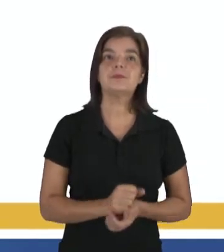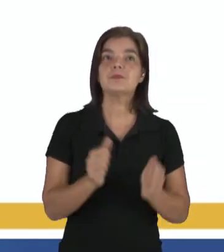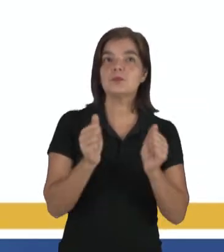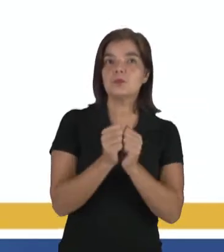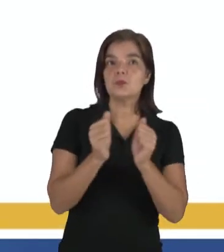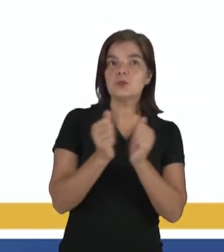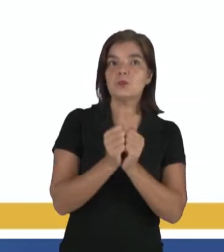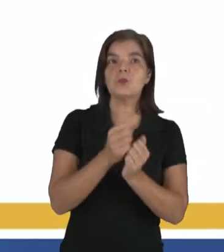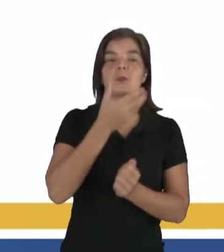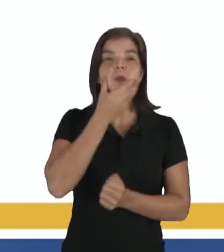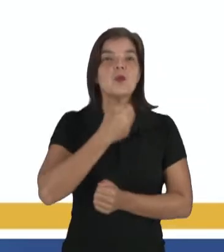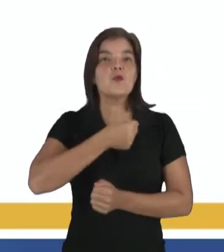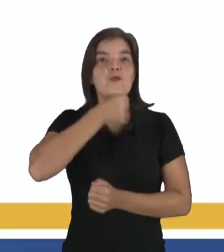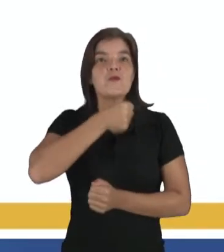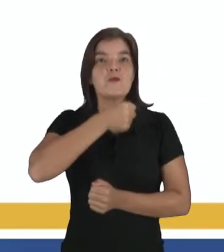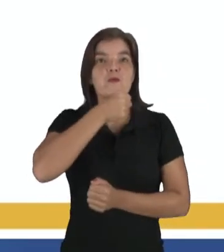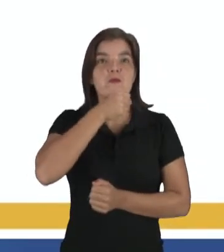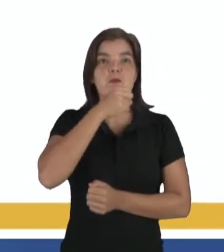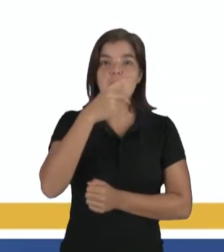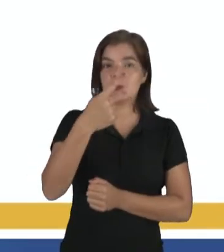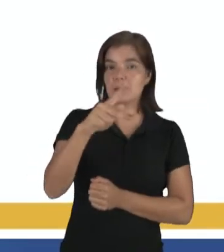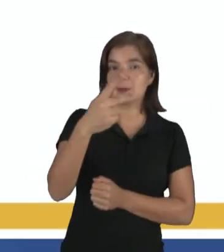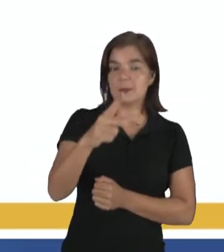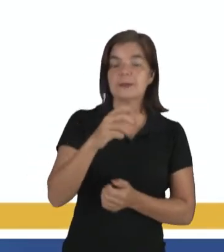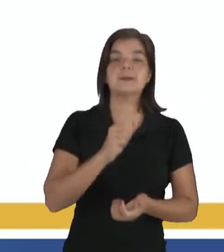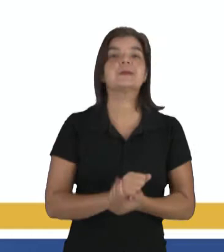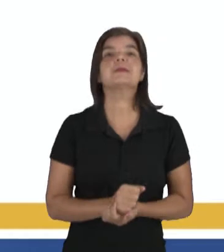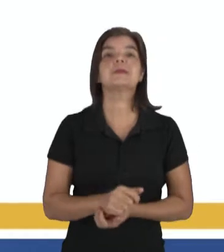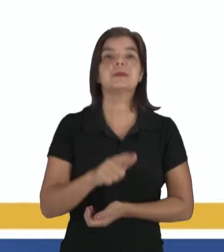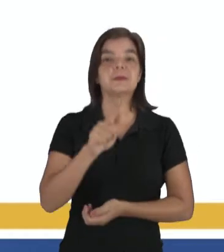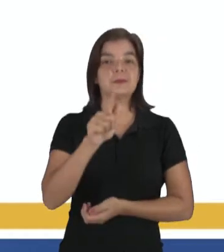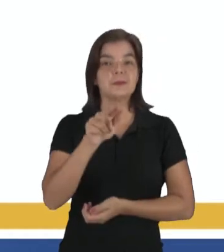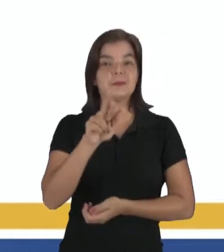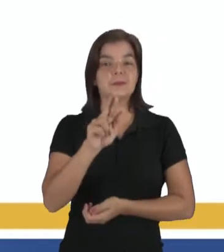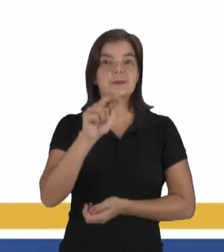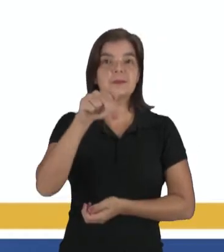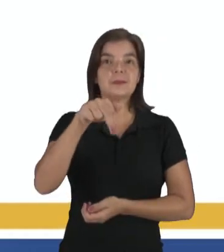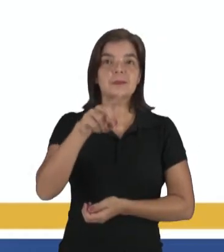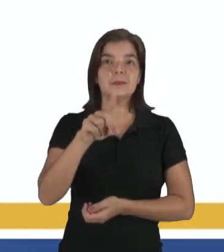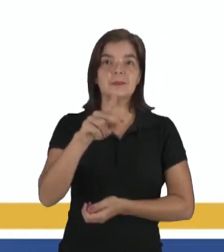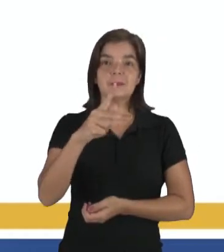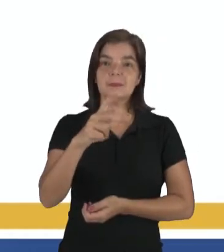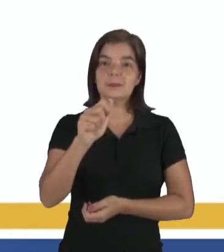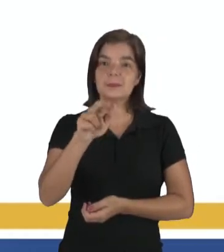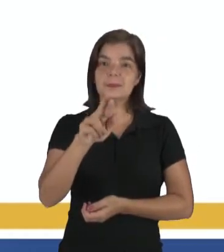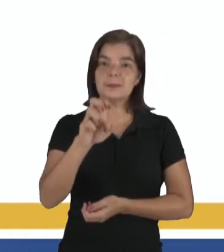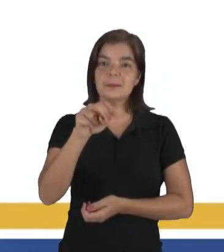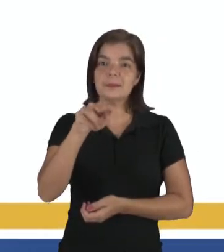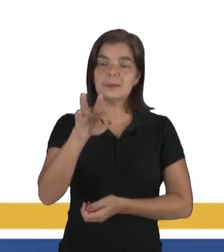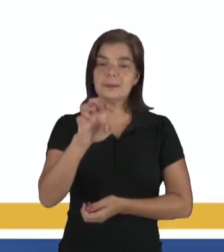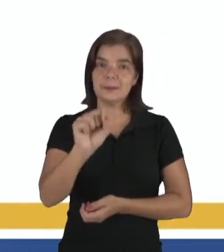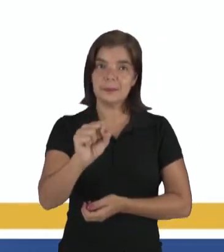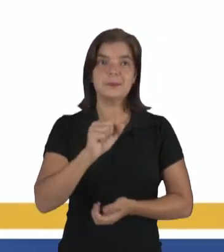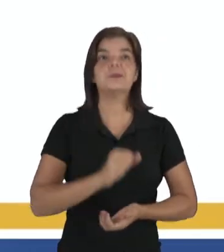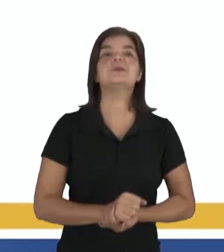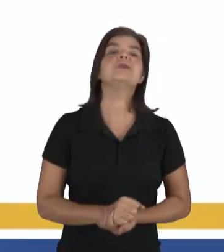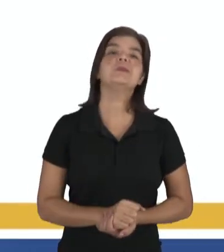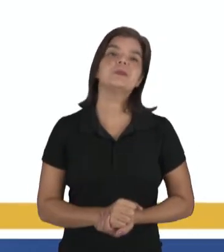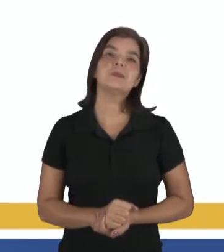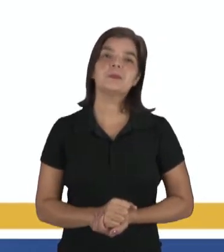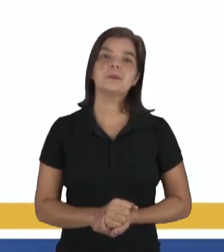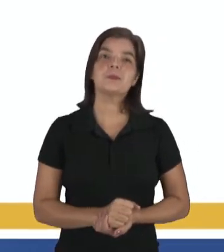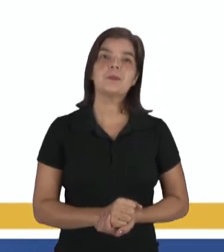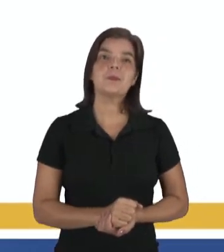juntos o avô e avó são os seus avós que em inglês nós fizemos Grand parents